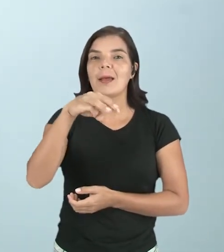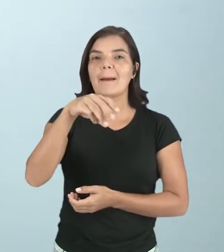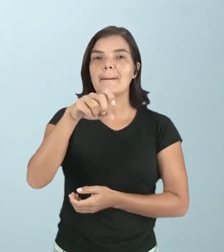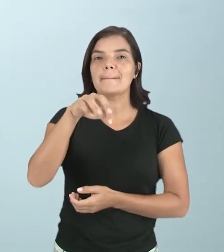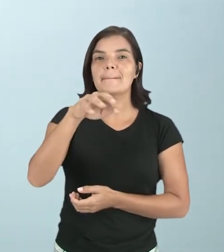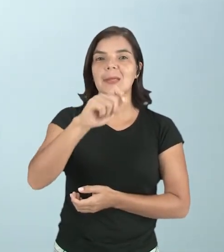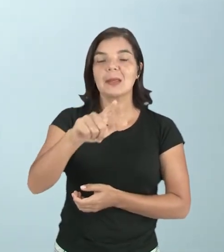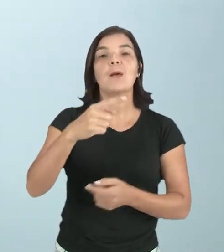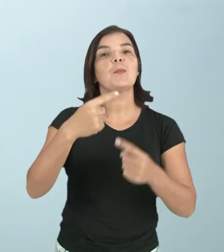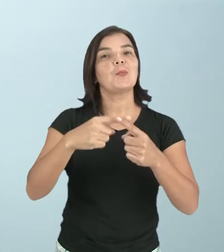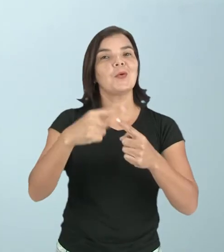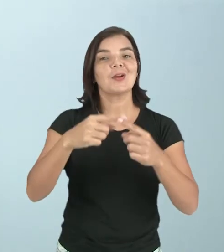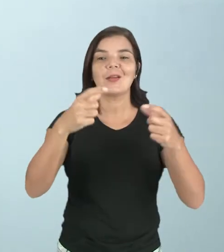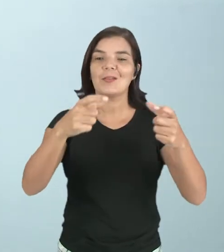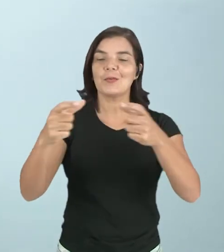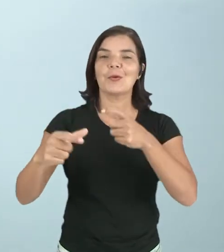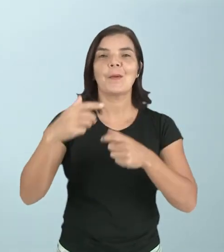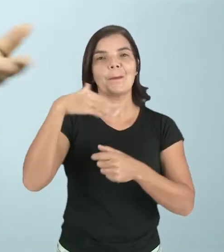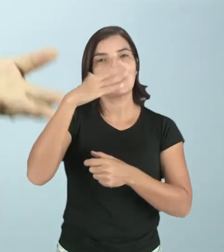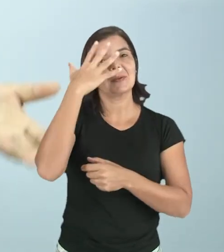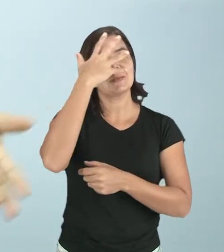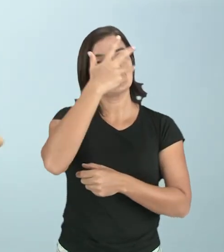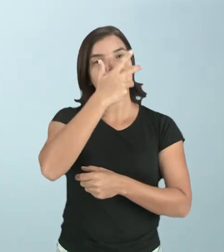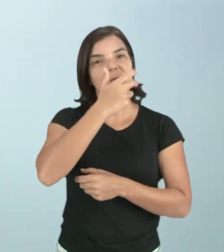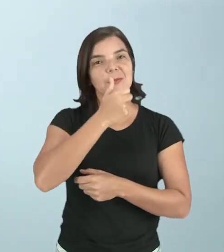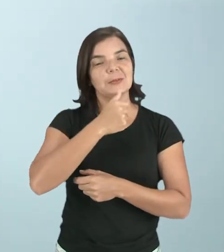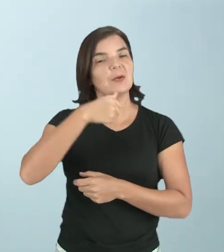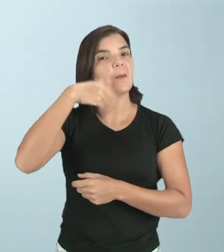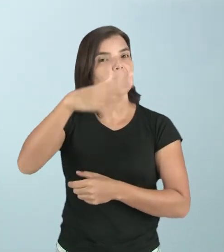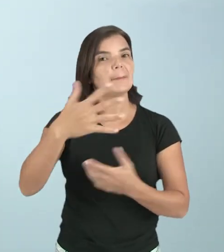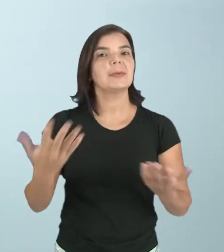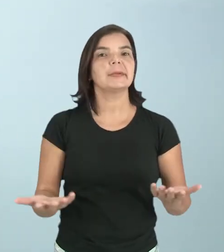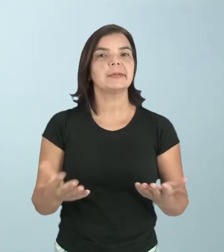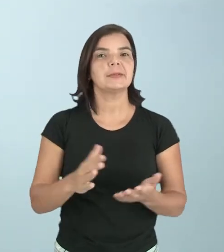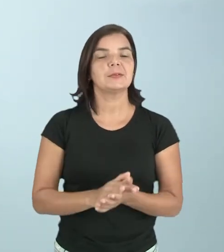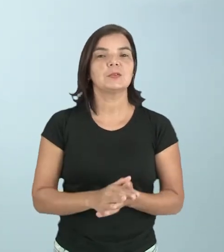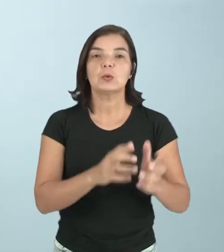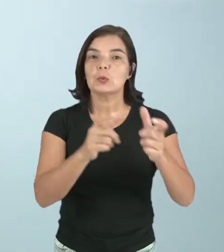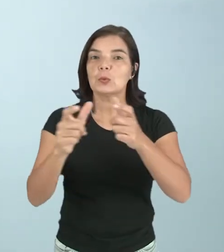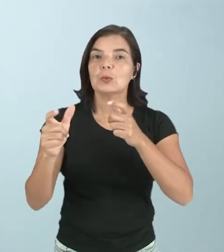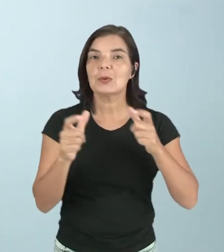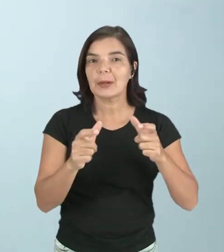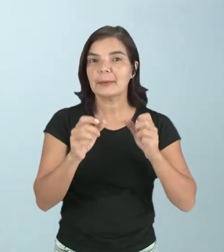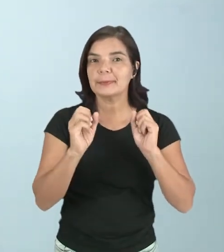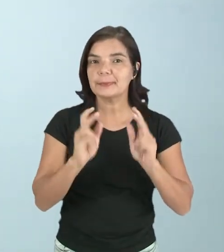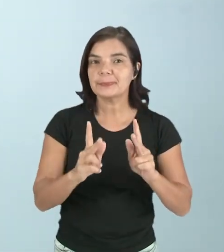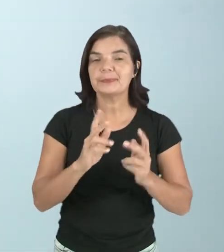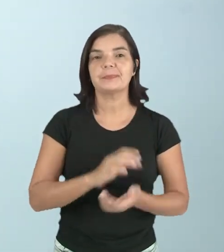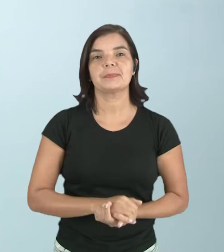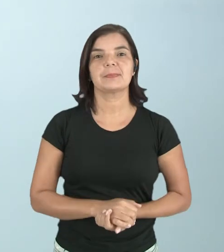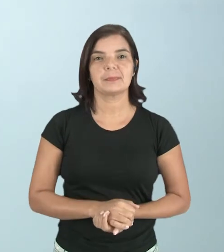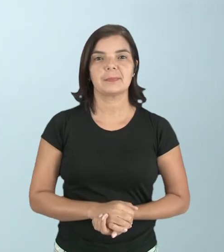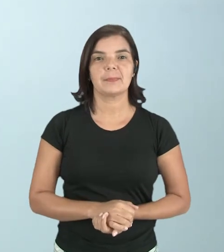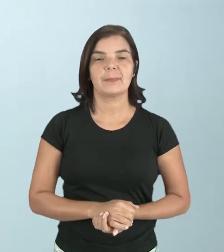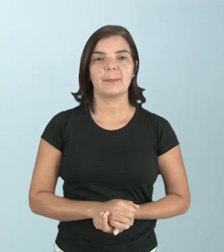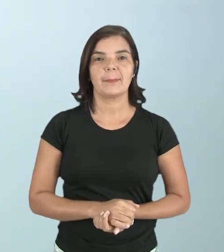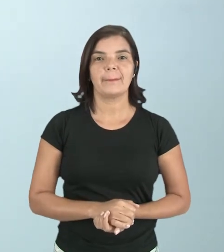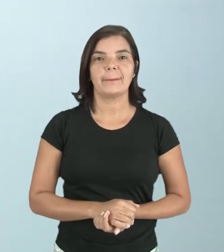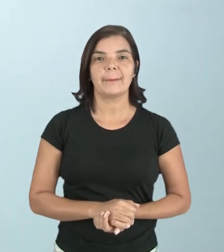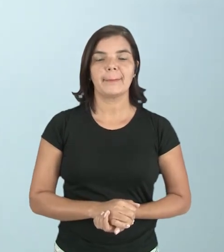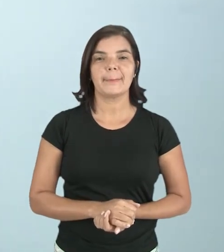porque enfeita, dá uma beleza a mais o ambiente, não é? Então, eu já